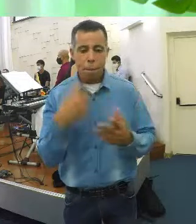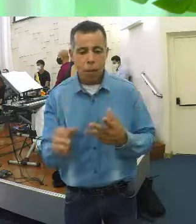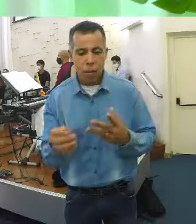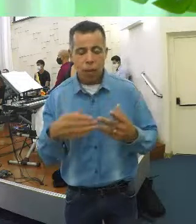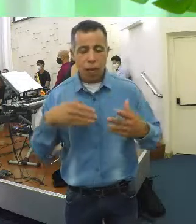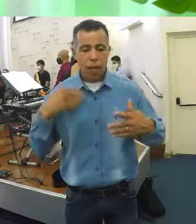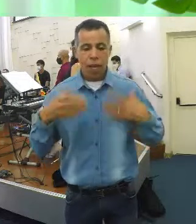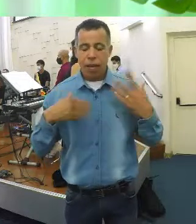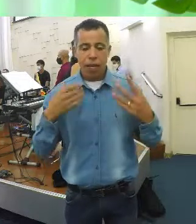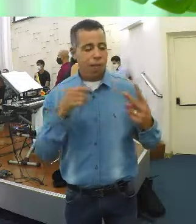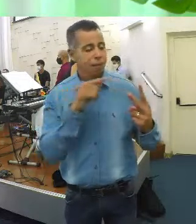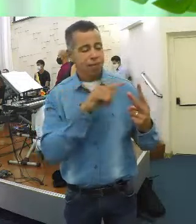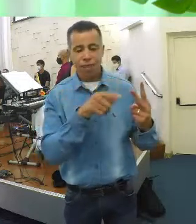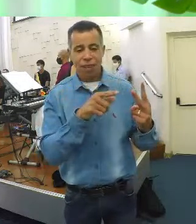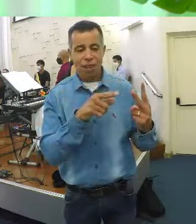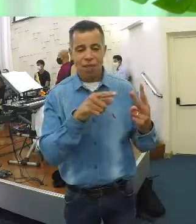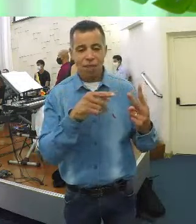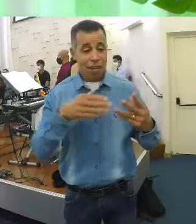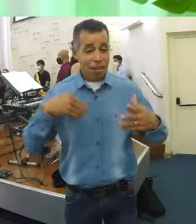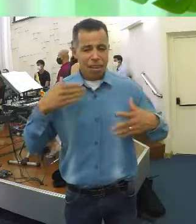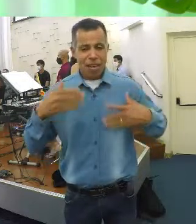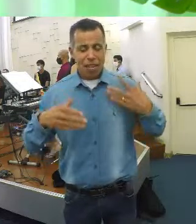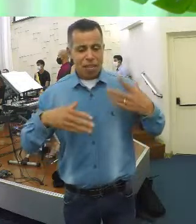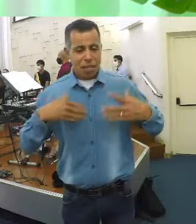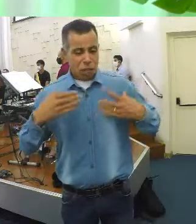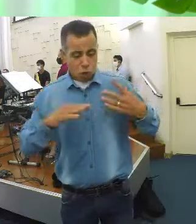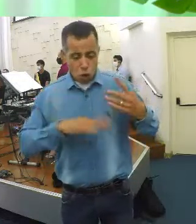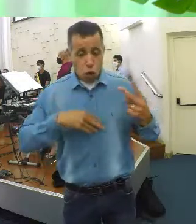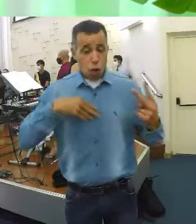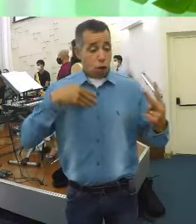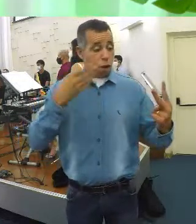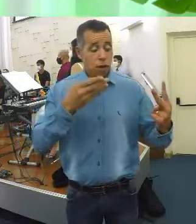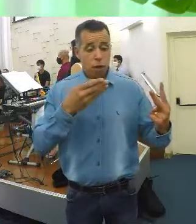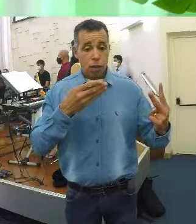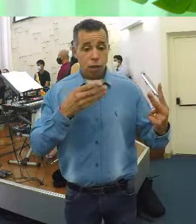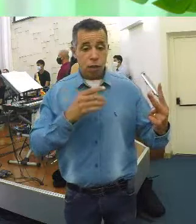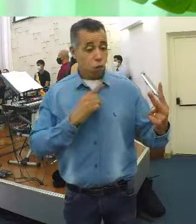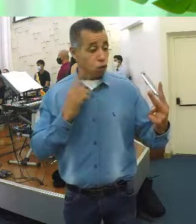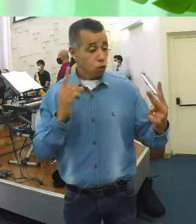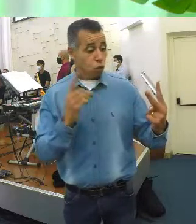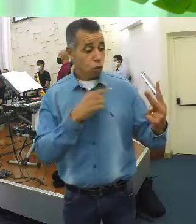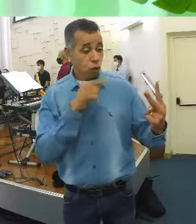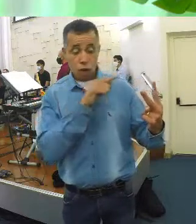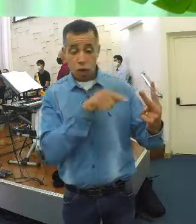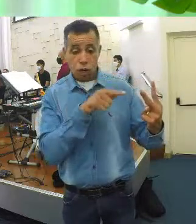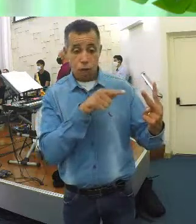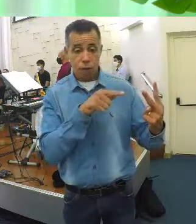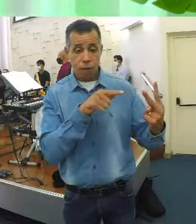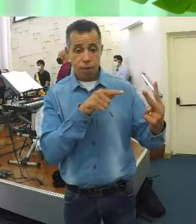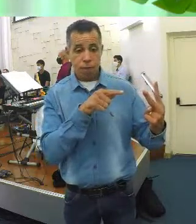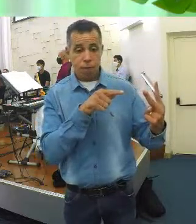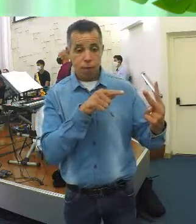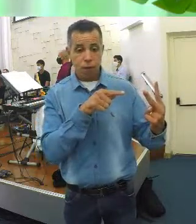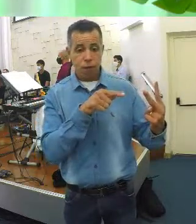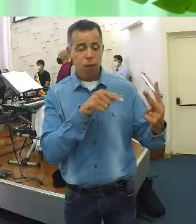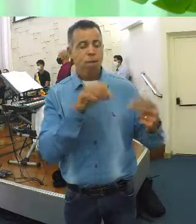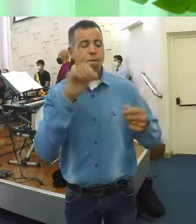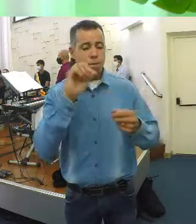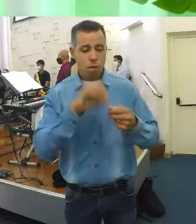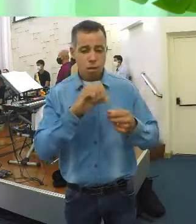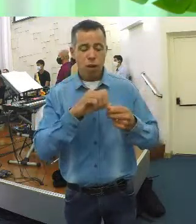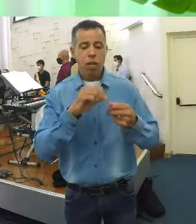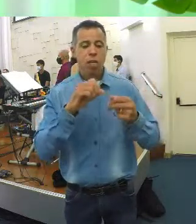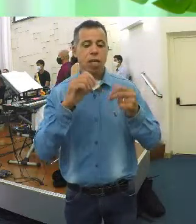Senhor é a nossa força, essa alegria nos move. Nós, em meio às lutas, cumpriremos a missão. E por